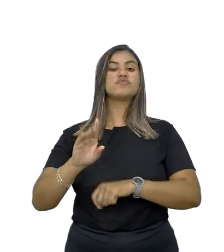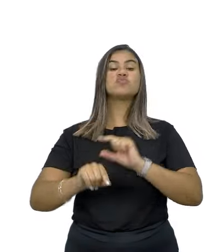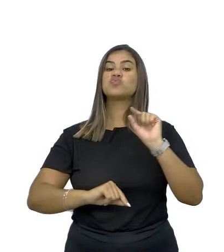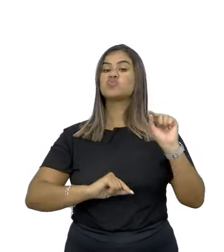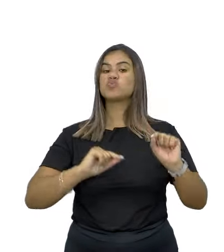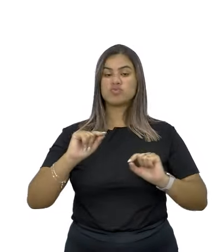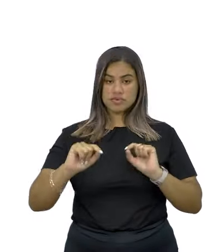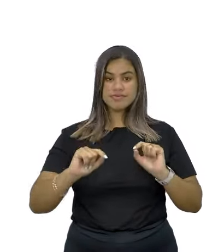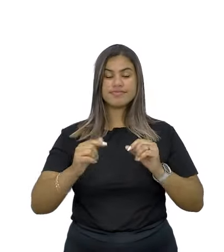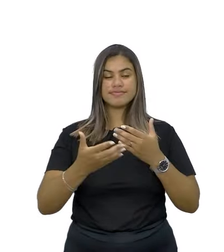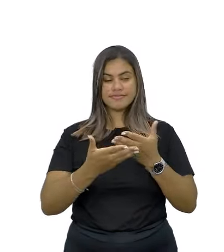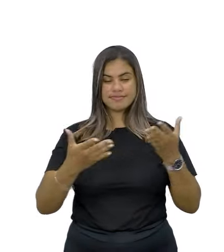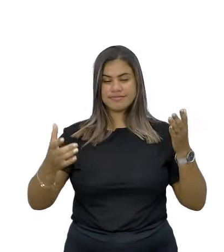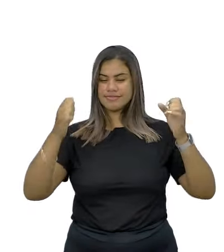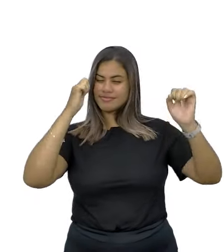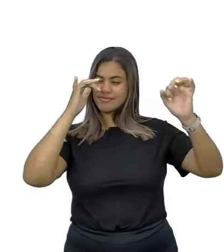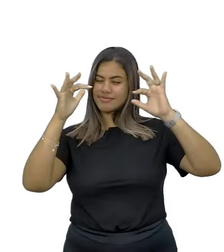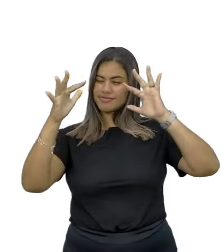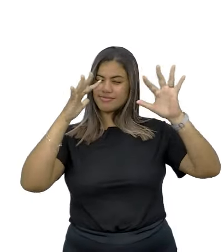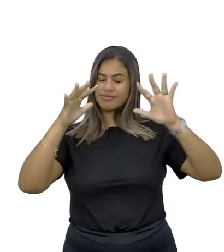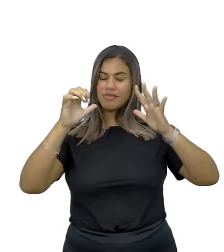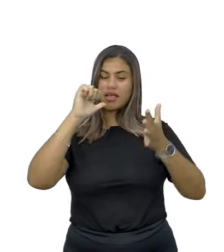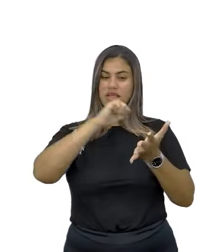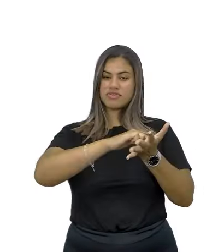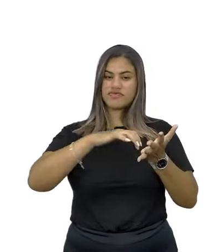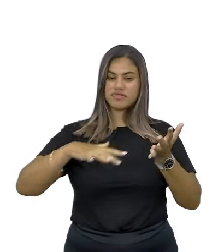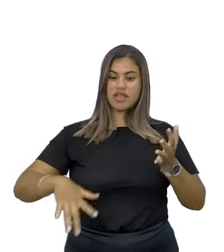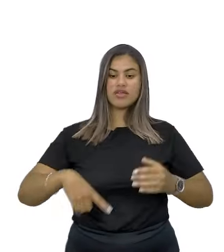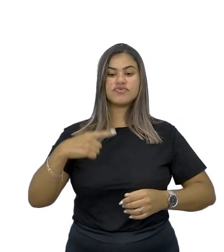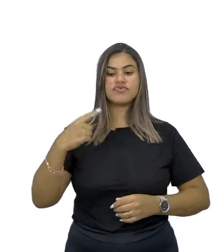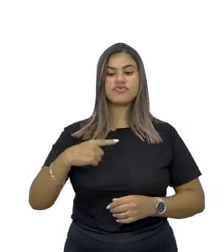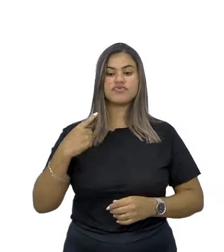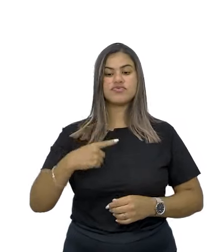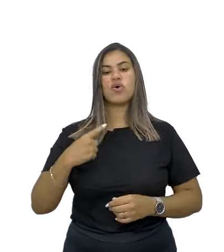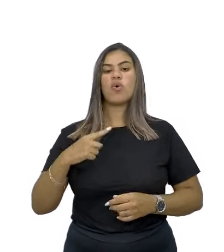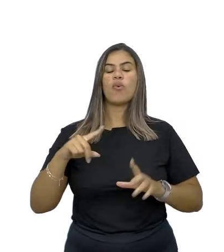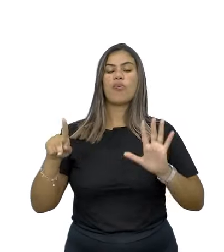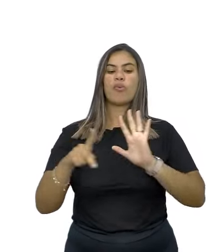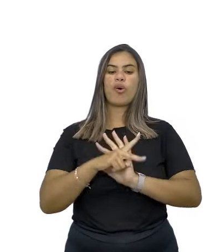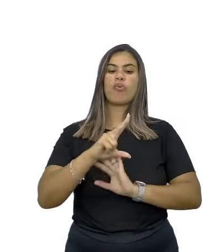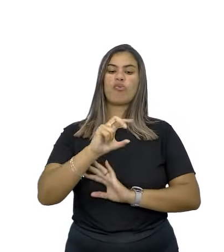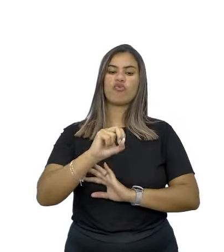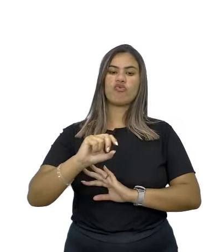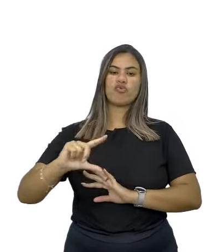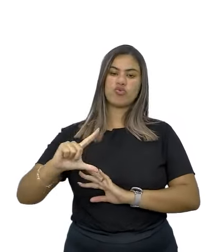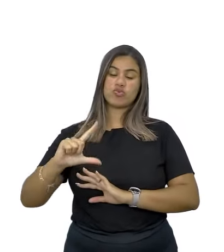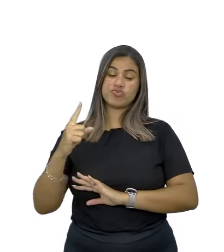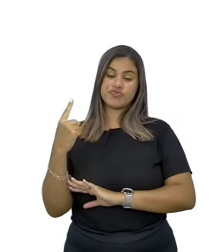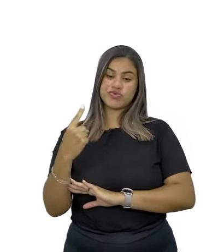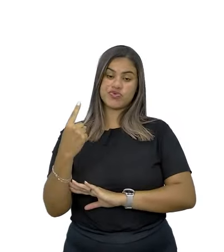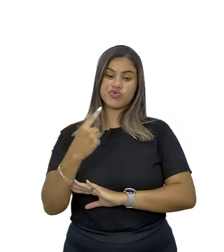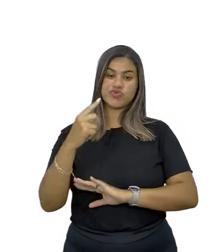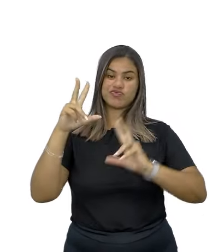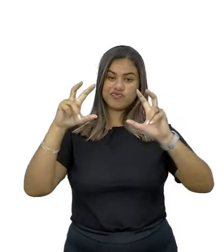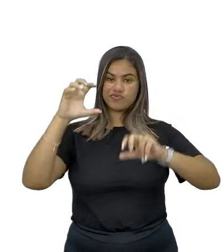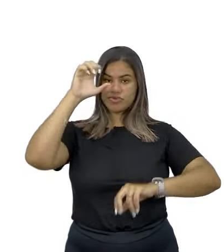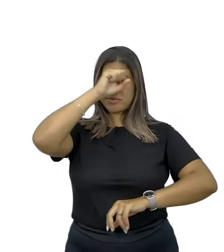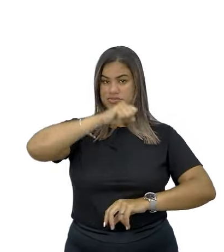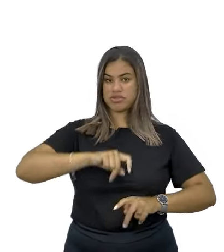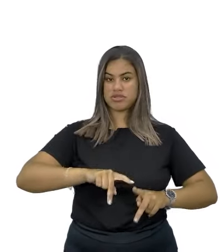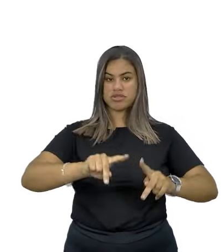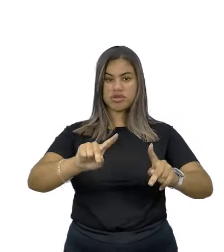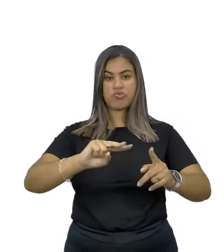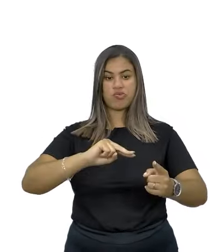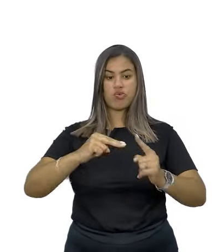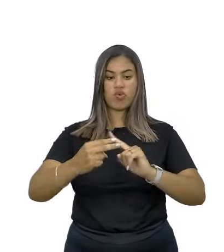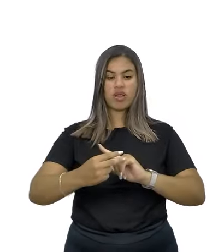Vocês analisarem a sequência de atividades 1 do volume 1 do Aprender Sempre, né, com um olhar